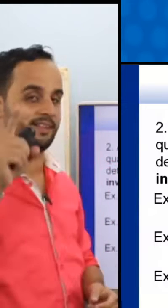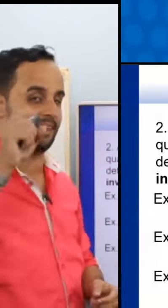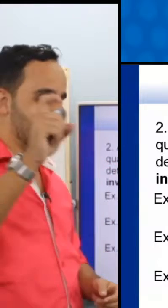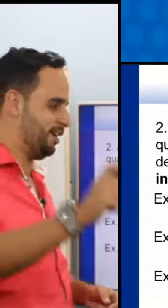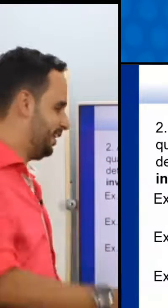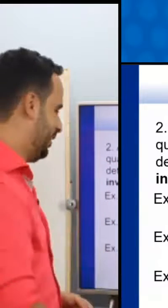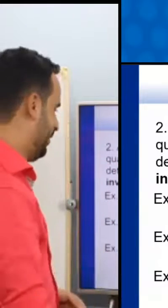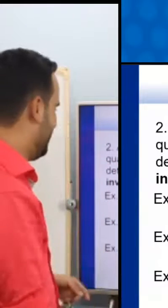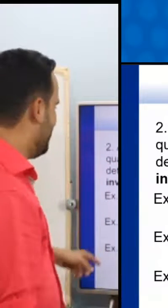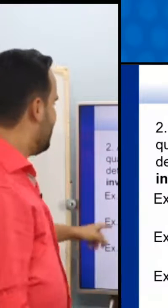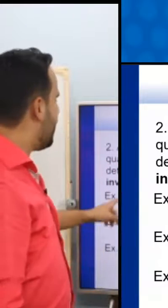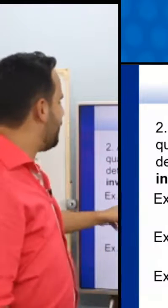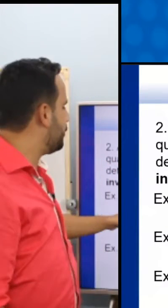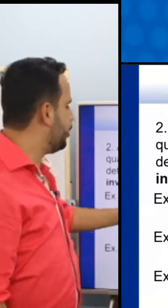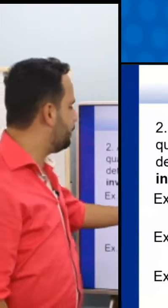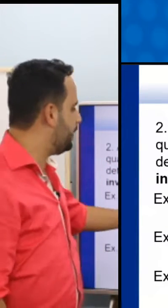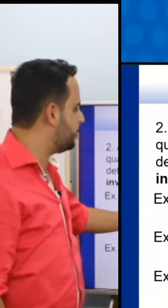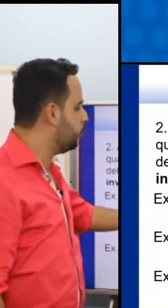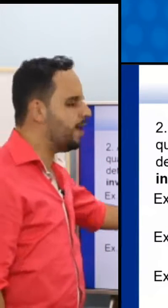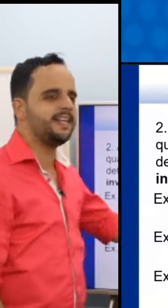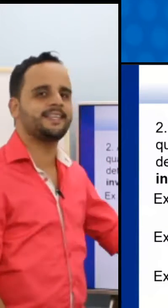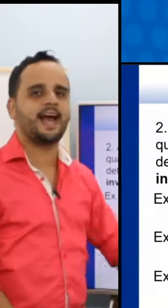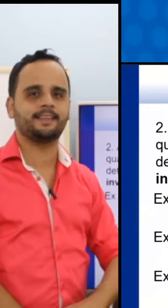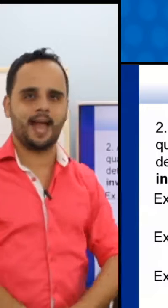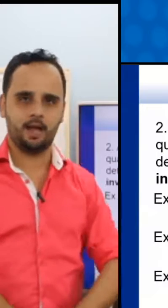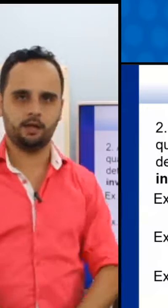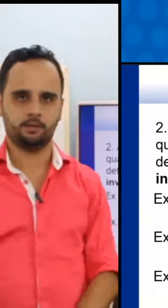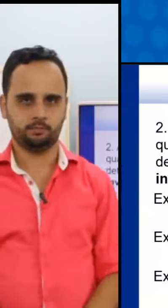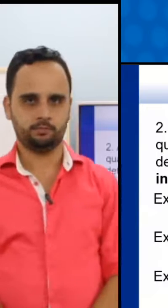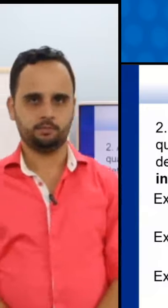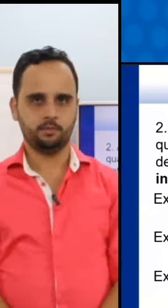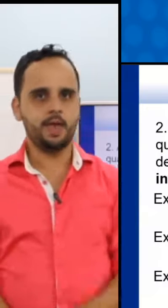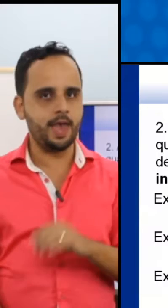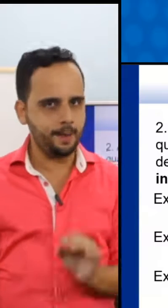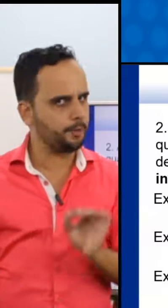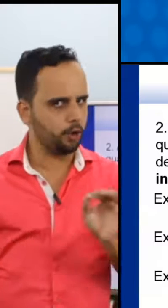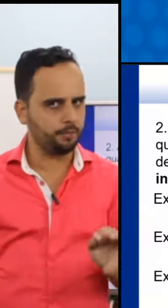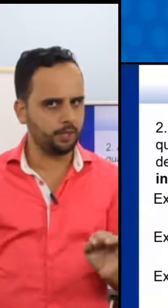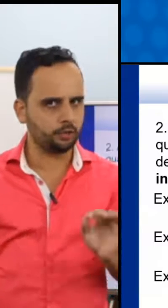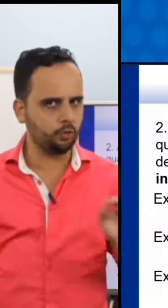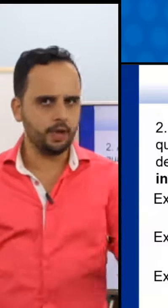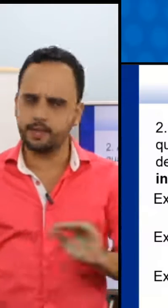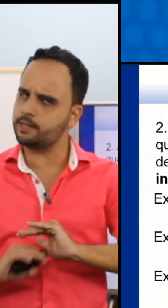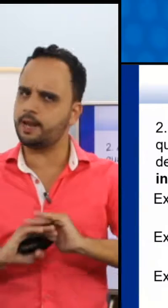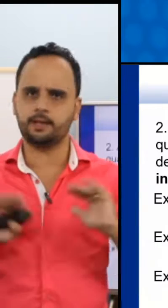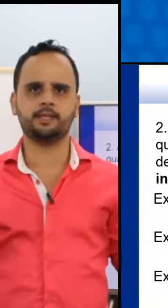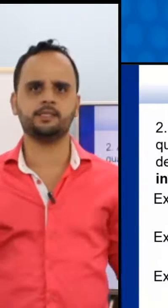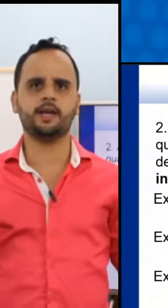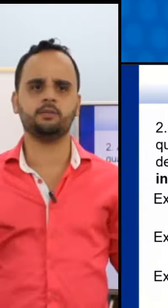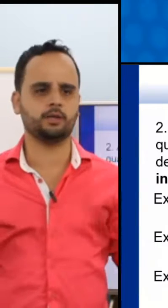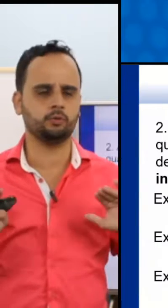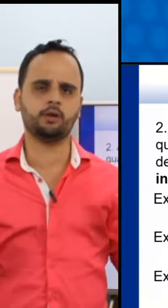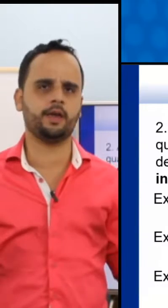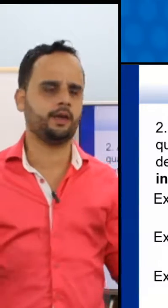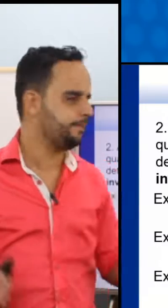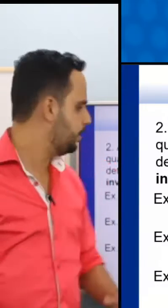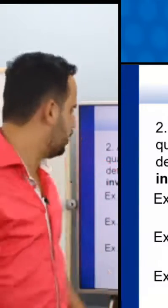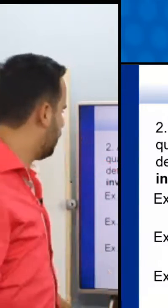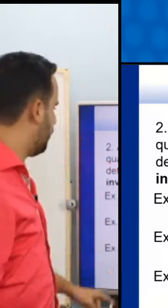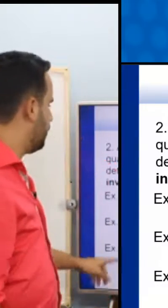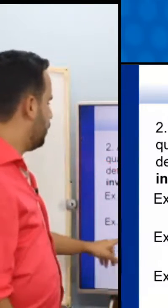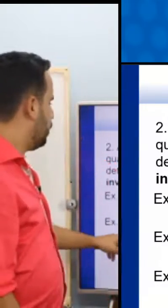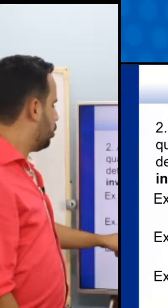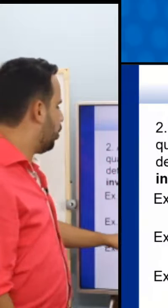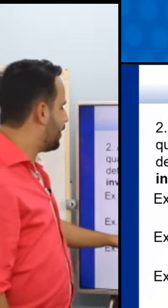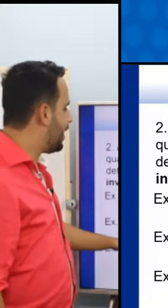olha para vocês hoje para te ver aqui ó é proibido entrada é proibido entrada tá certo tá tudo ok